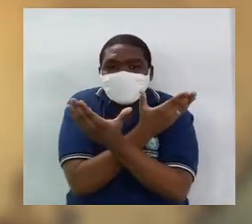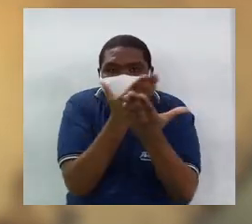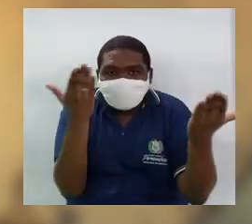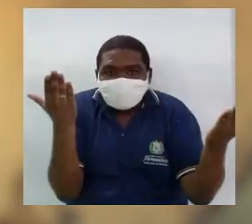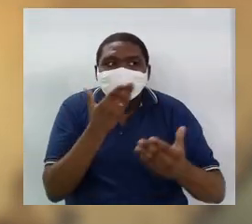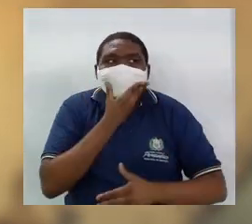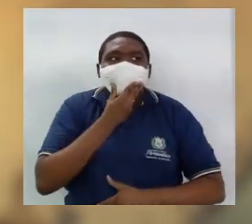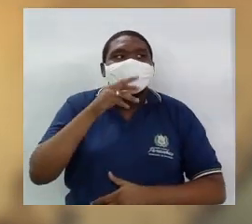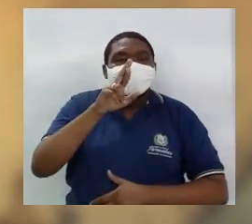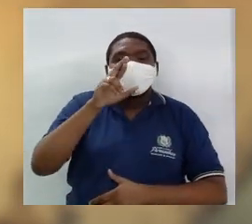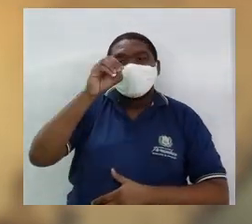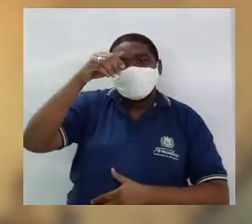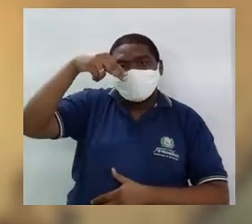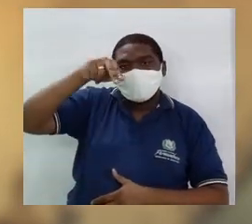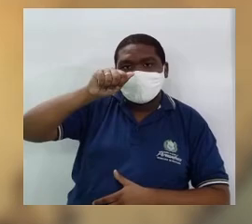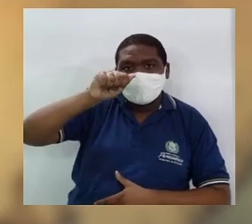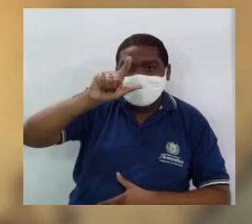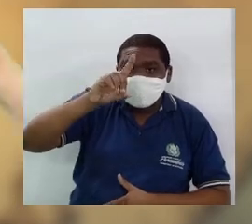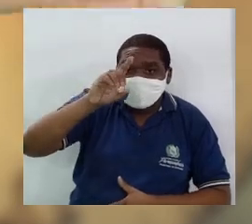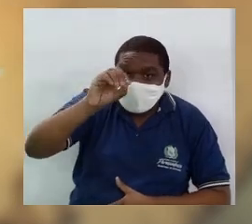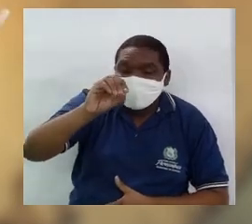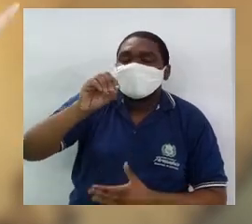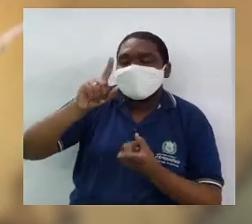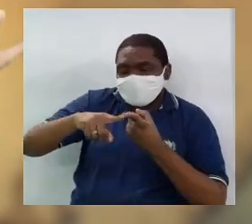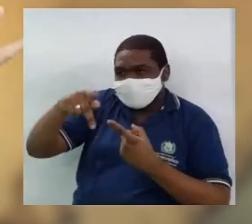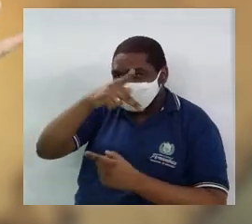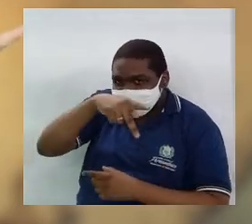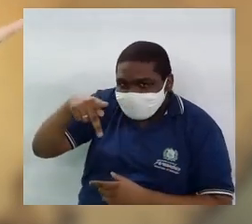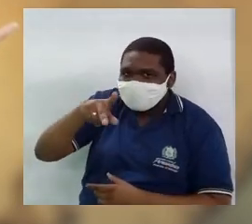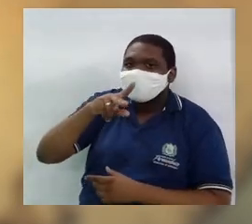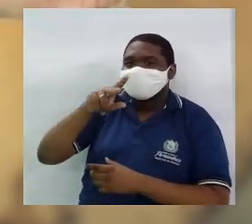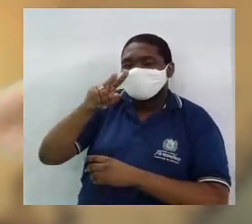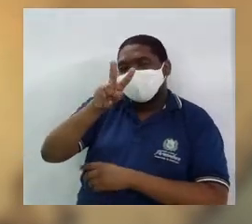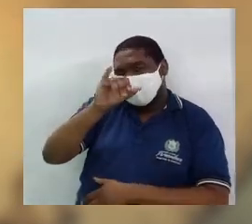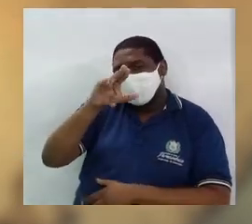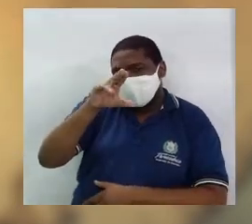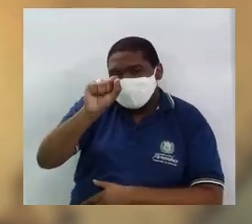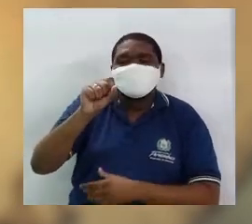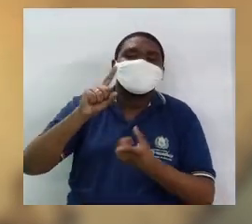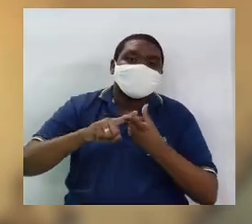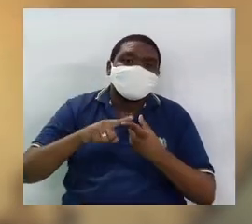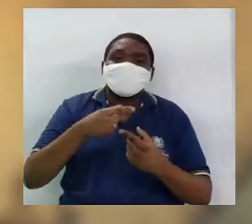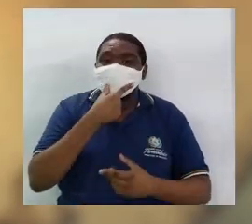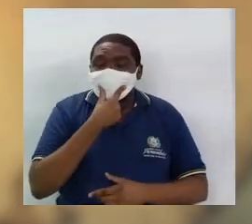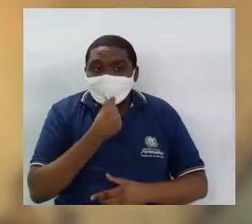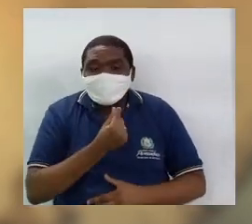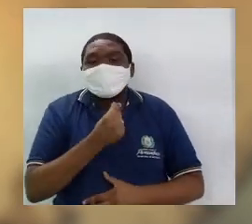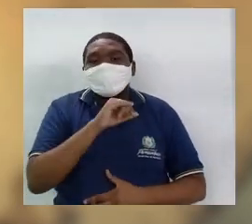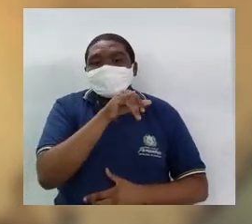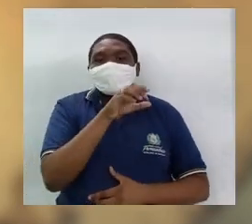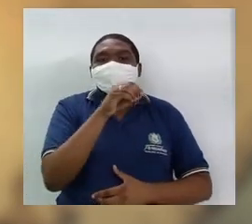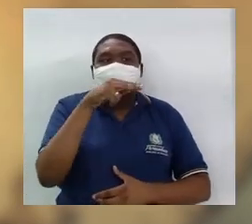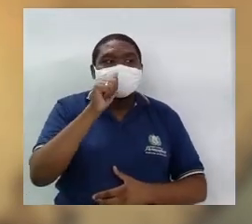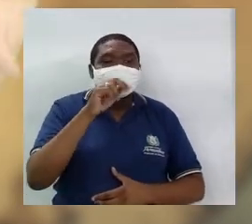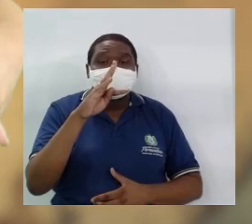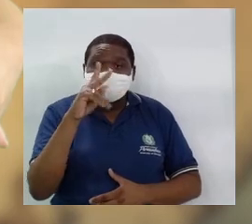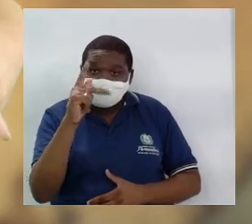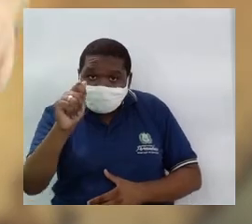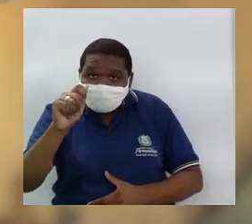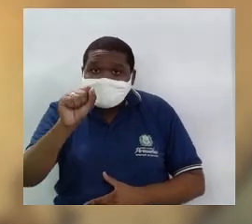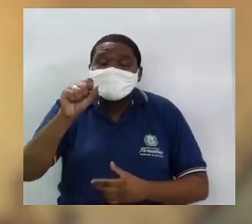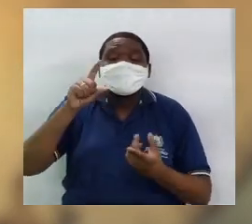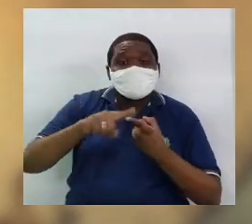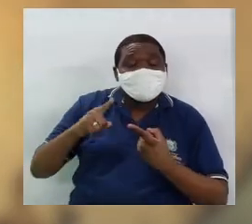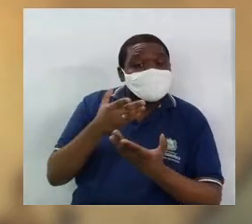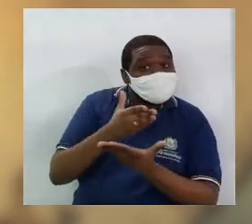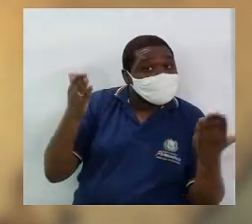a Ronaldo mais uma vez aqui da transmissão, professor Vinícius, a Jonathan aqui da transmissão, e a todos